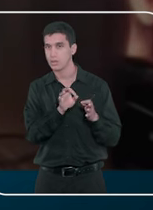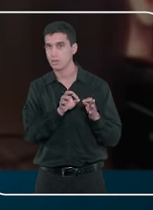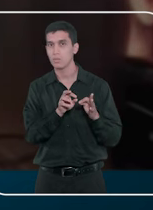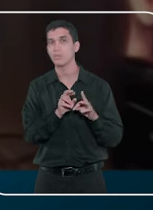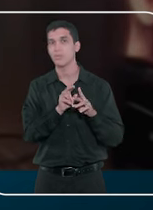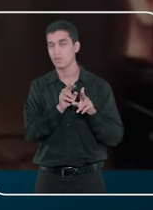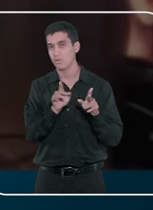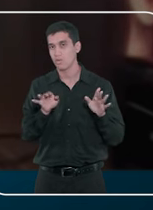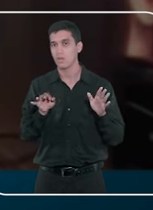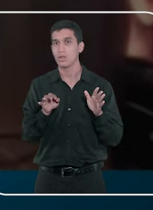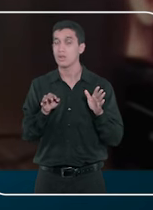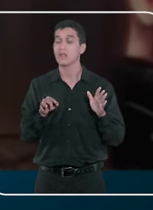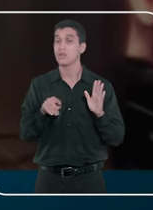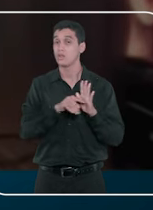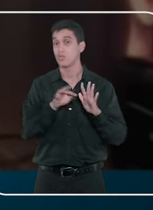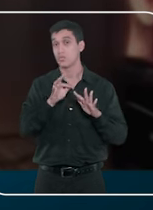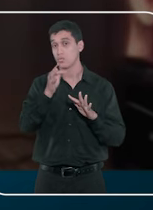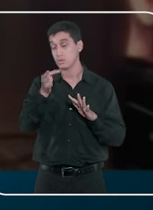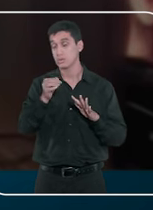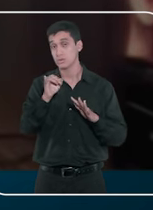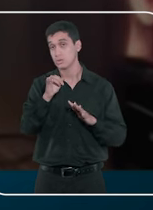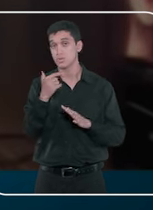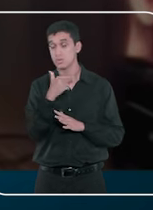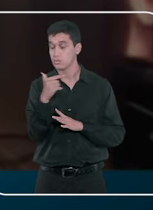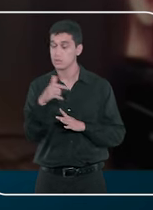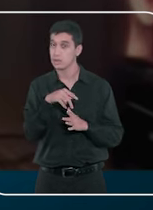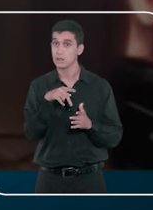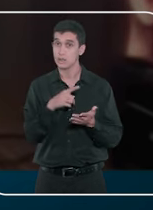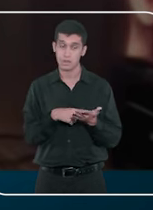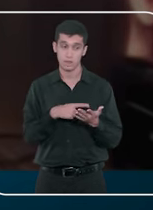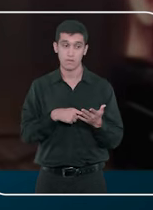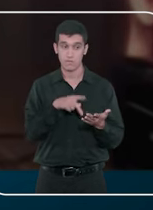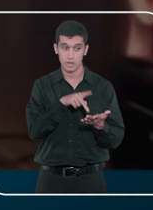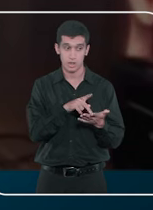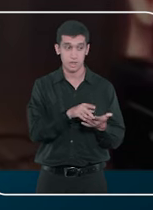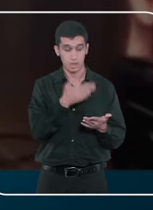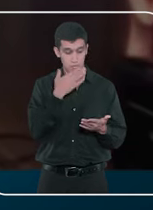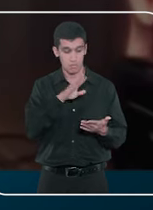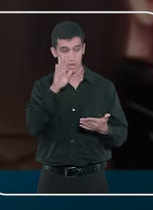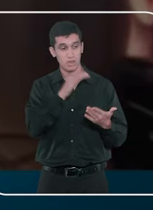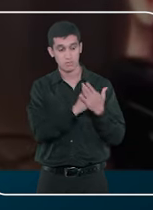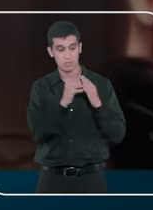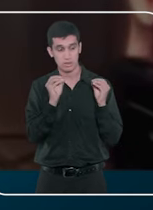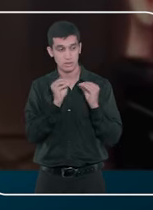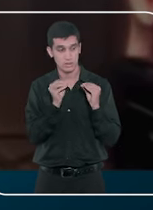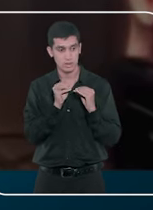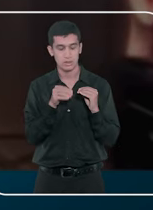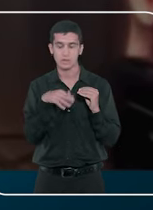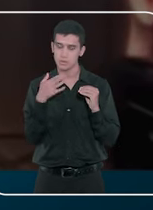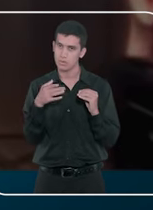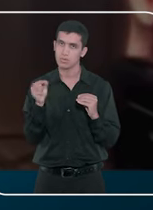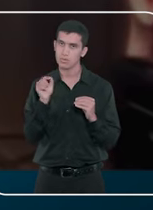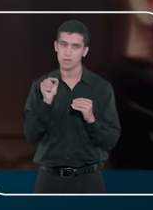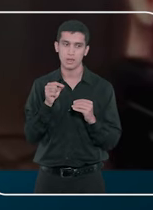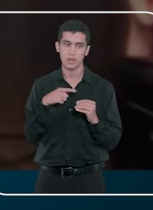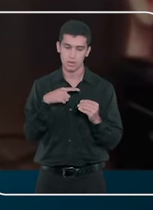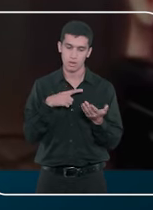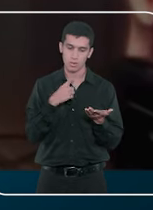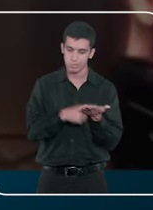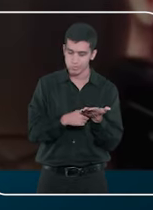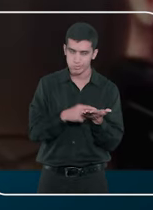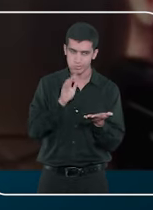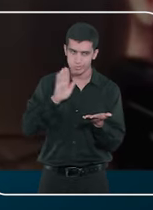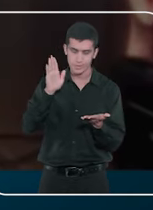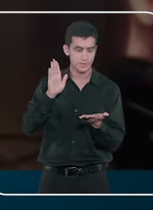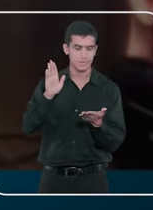repercussões negativas futuras, se não houver a efetiva colaboração e, portanto, a ruptura, o